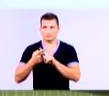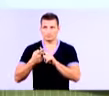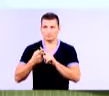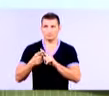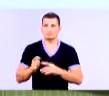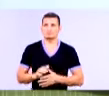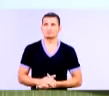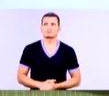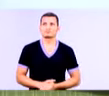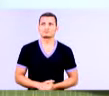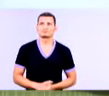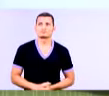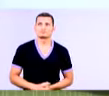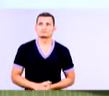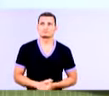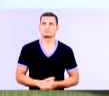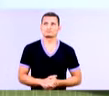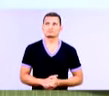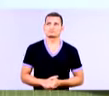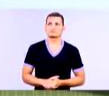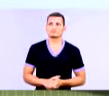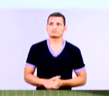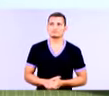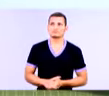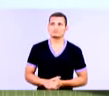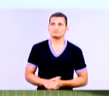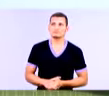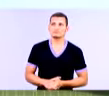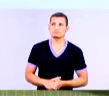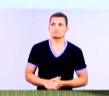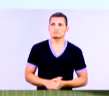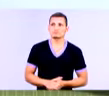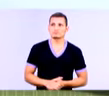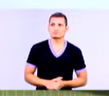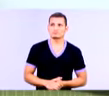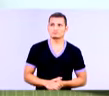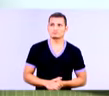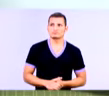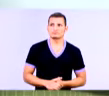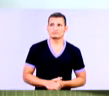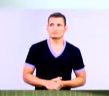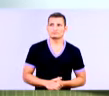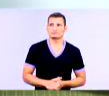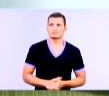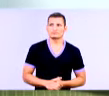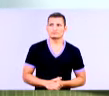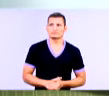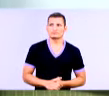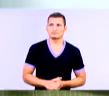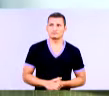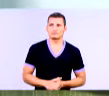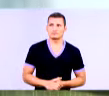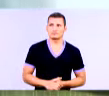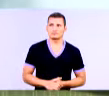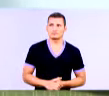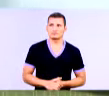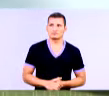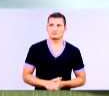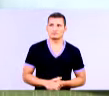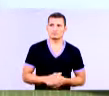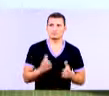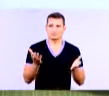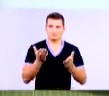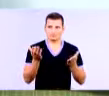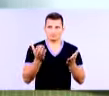claro. Né? Aqui é um outro exemplo, vamos passar aqui. Agora, gente, para a gente começar a